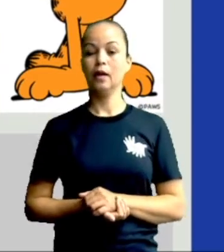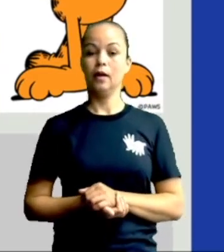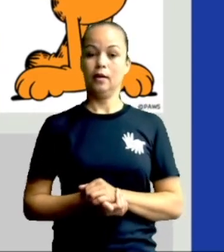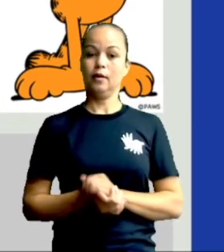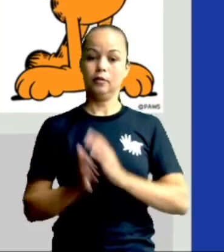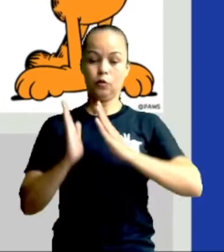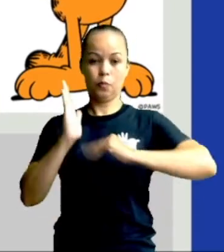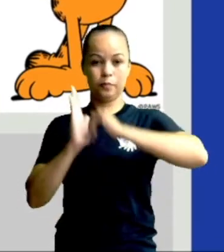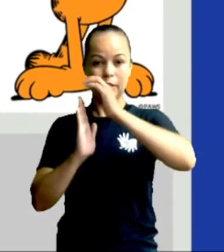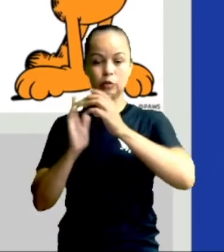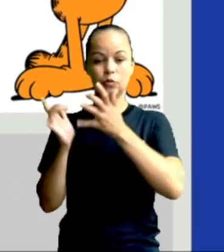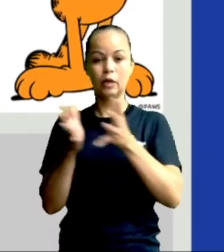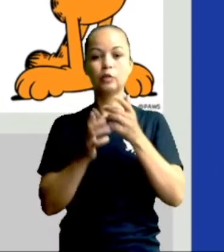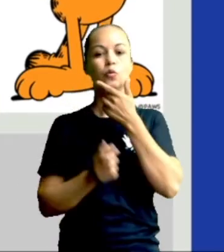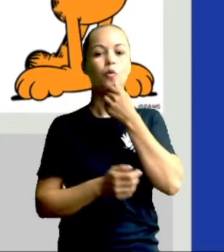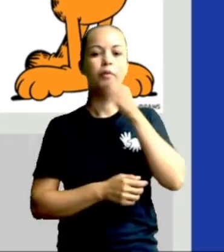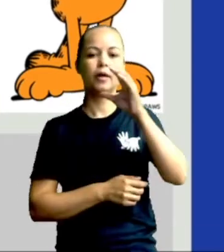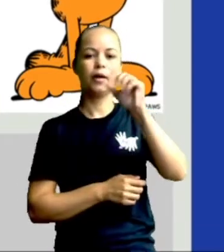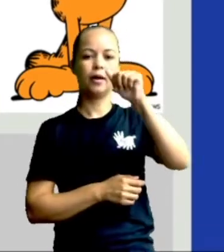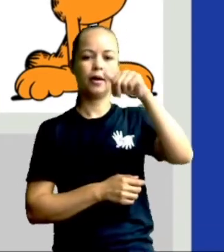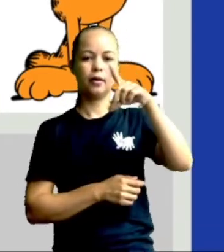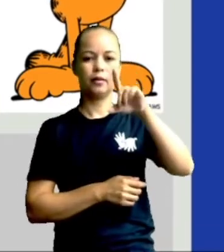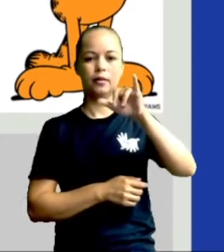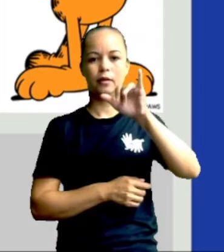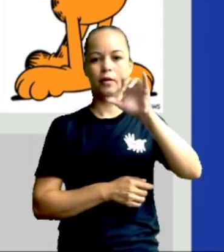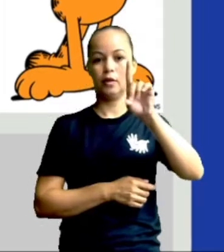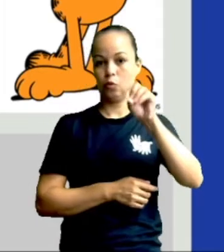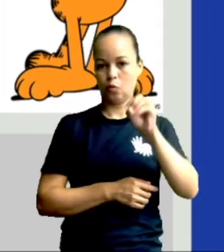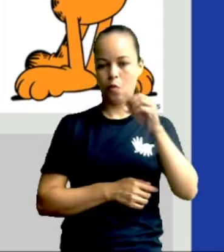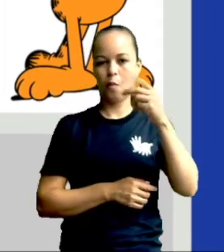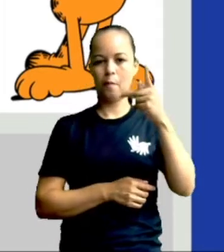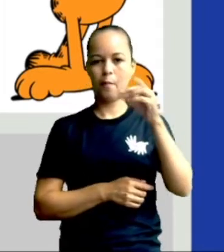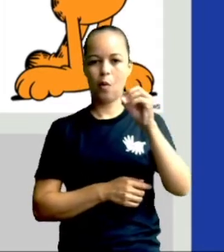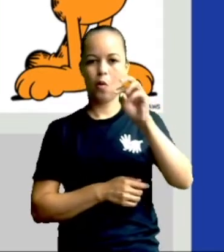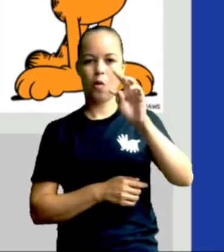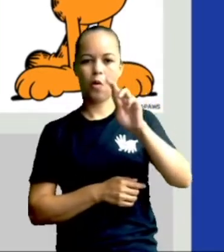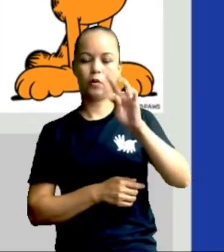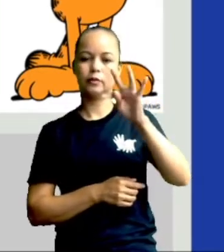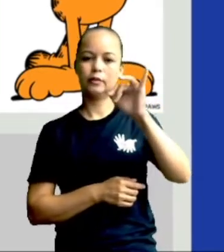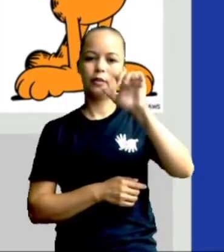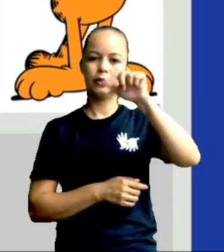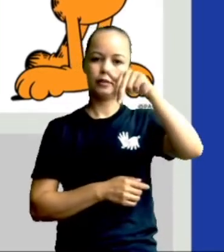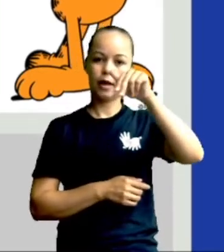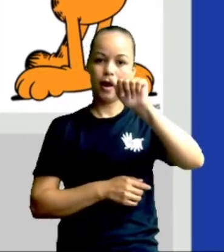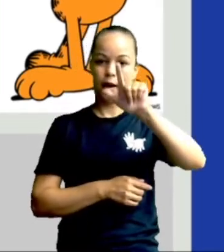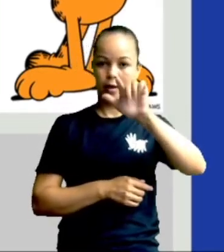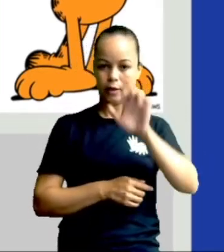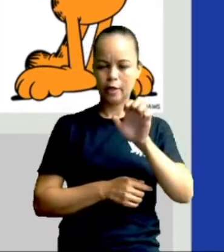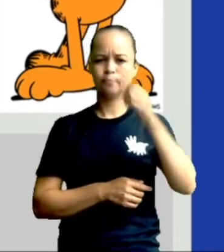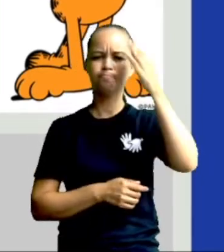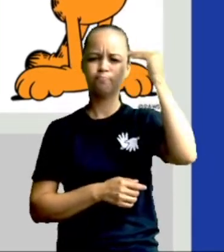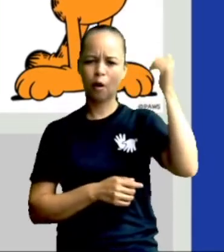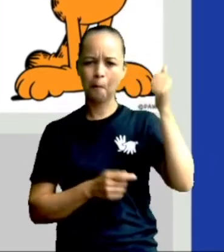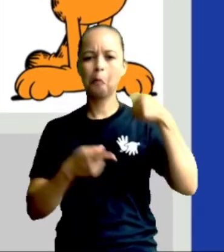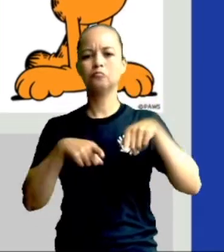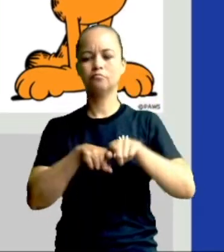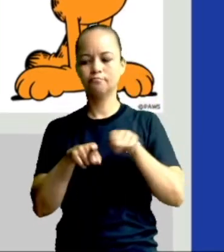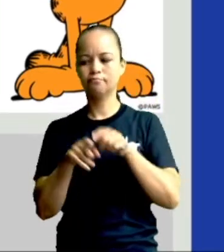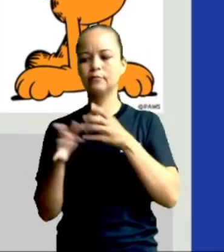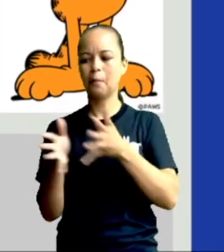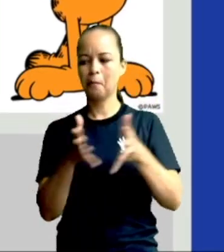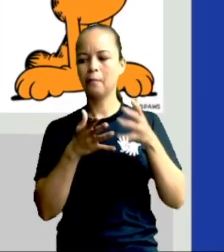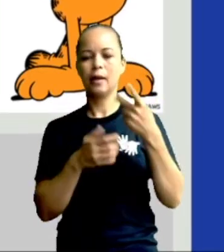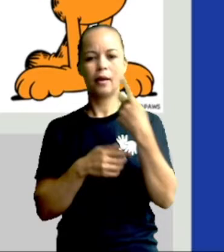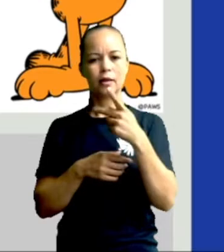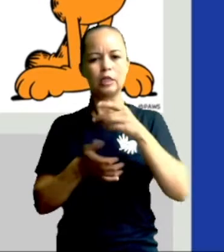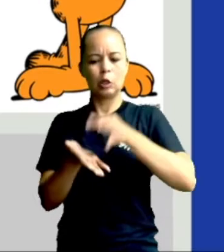Portinari, denominada De Café, a dura vida dos trabalhadores nas fazendas cafeicultoras é retratada especialmente